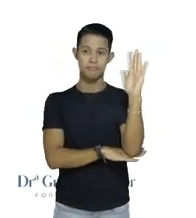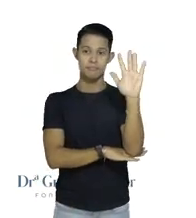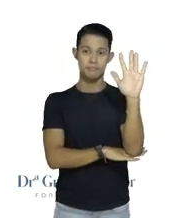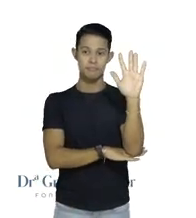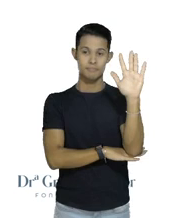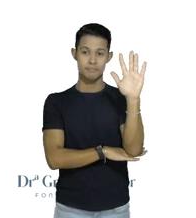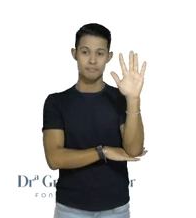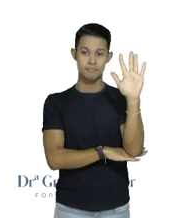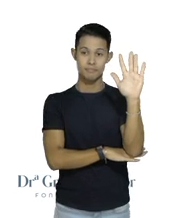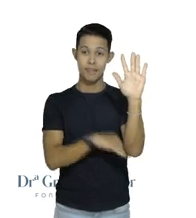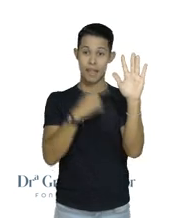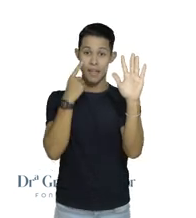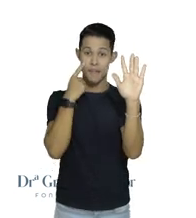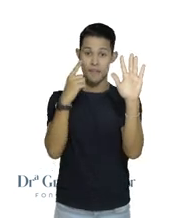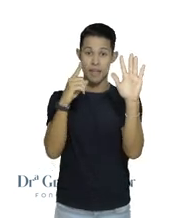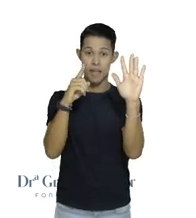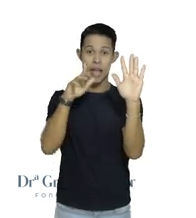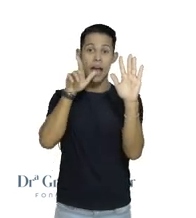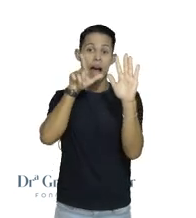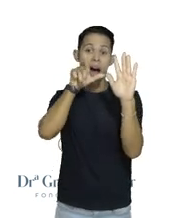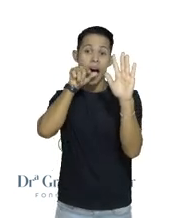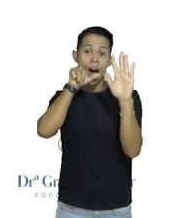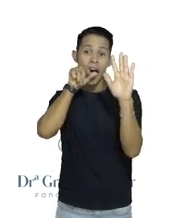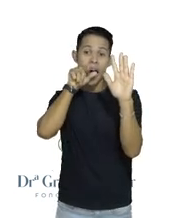Alguém vê aves, pássaros ali?